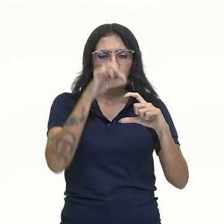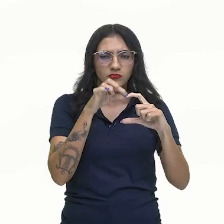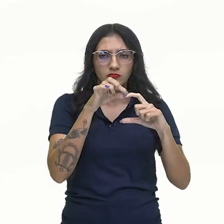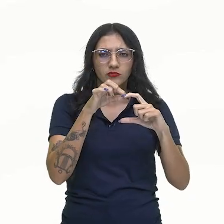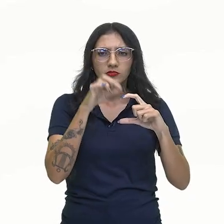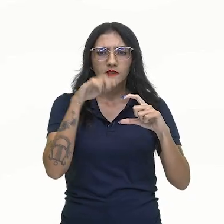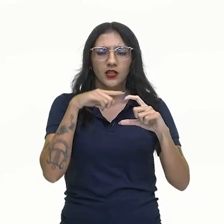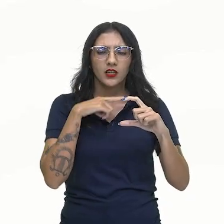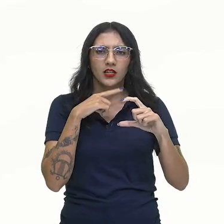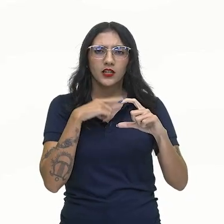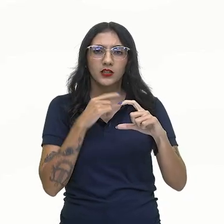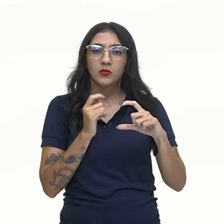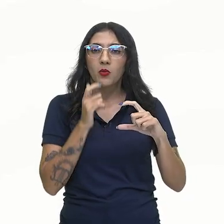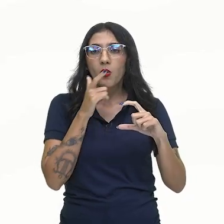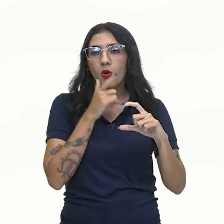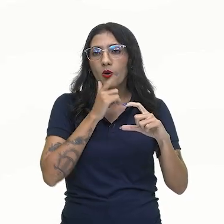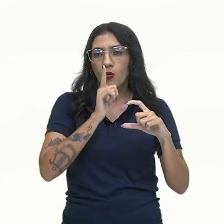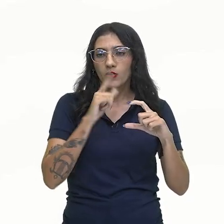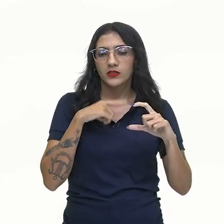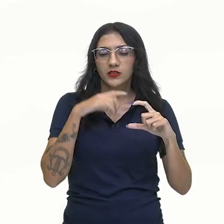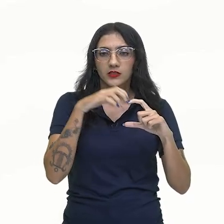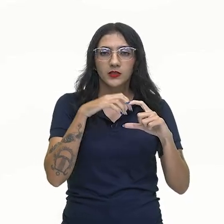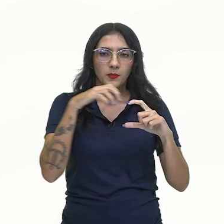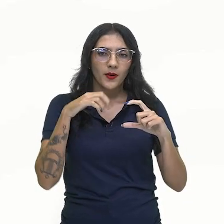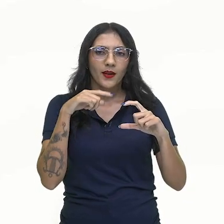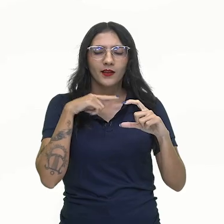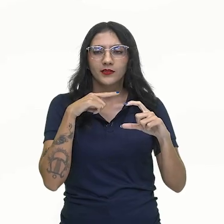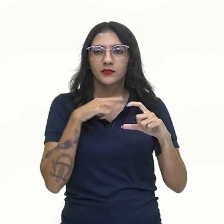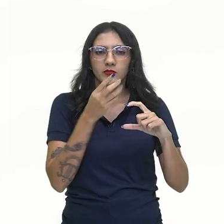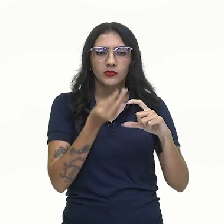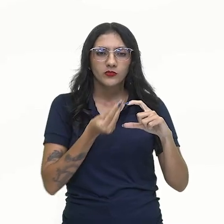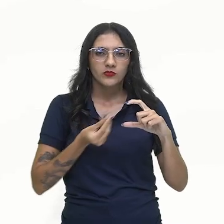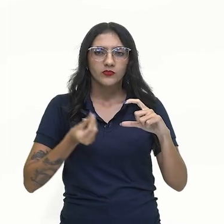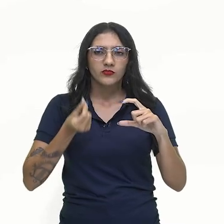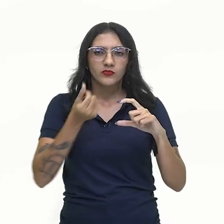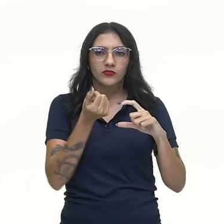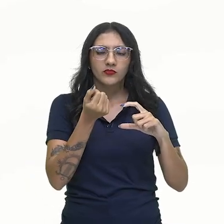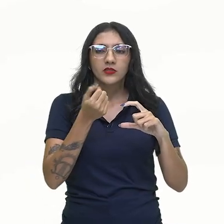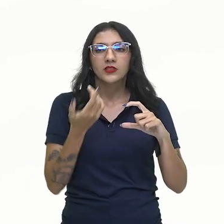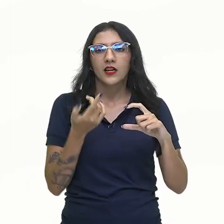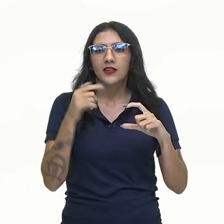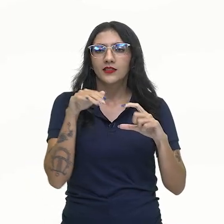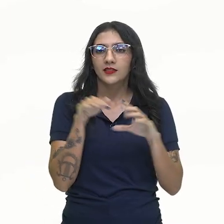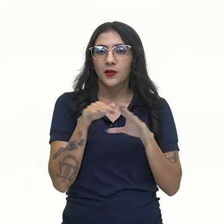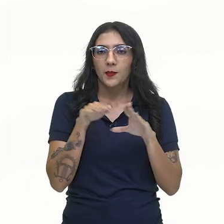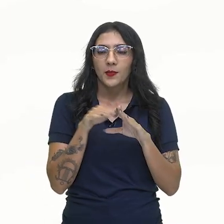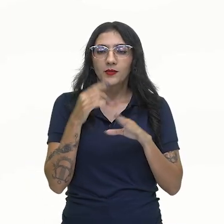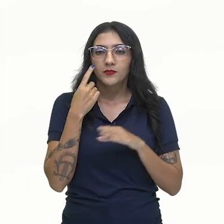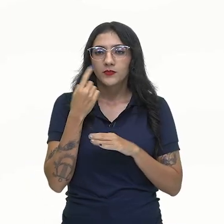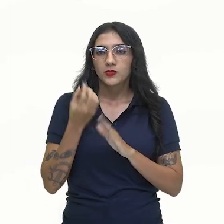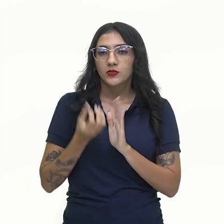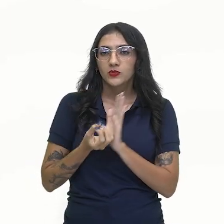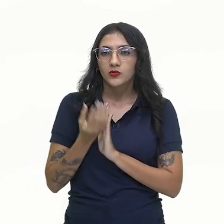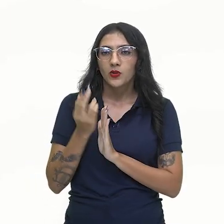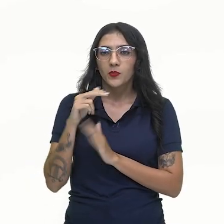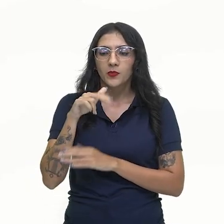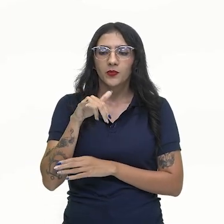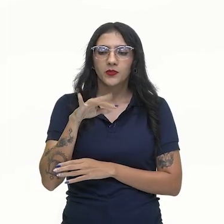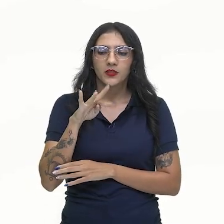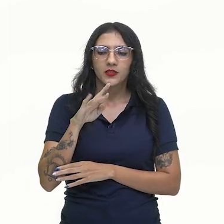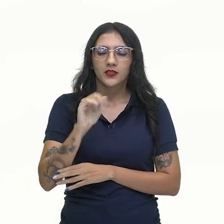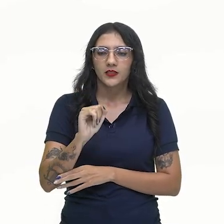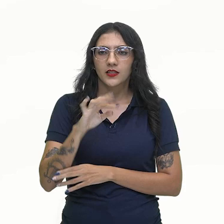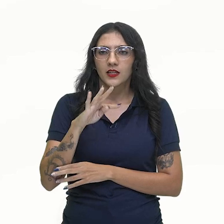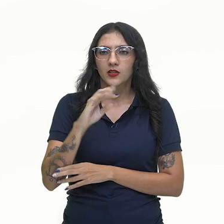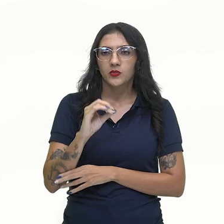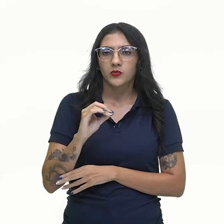né, separar mesmo, deslocar aí, e aí ele vai formar agora aqui, olha, o nitrato de cobre